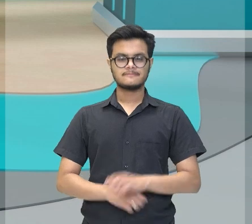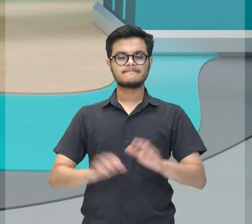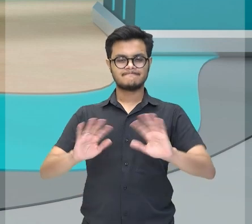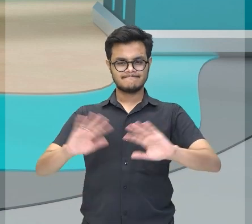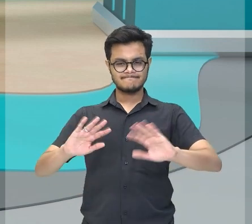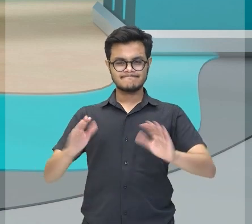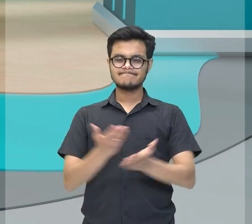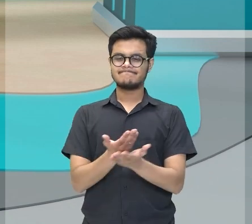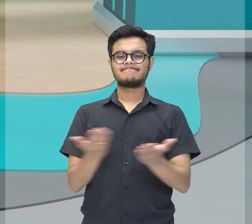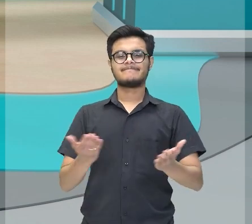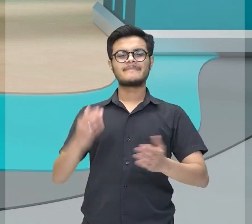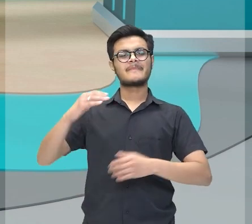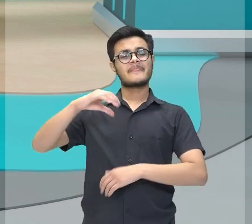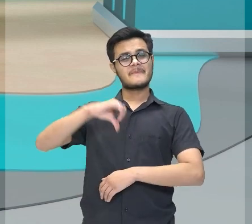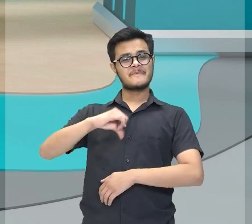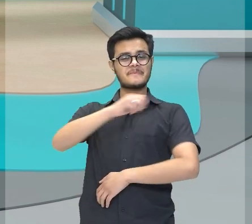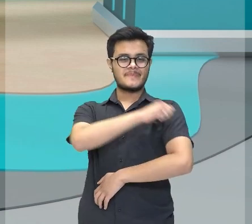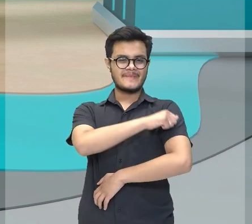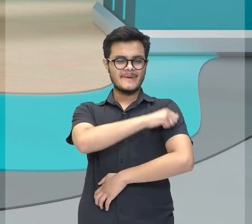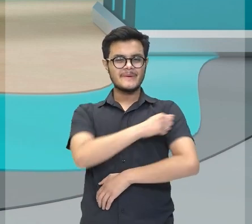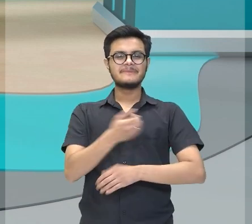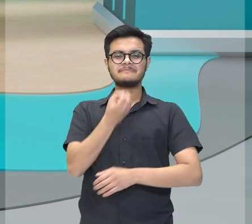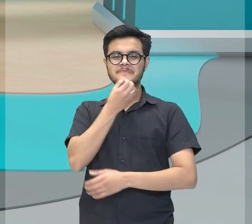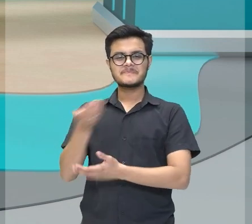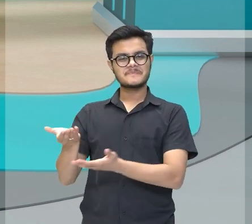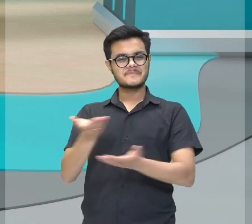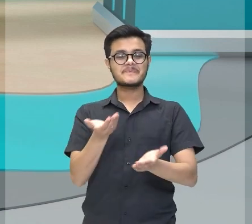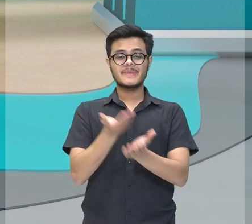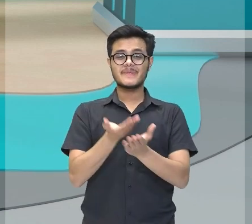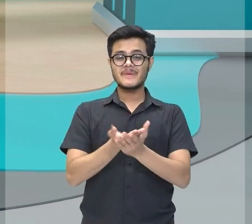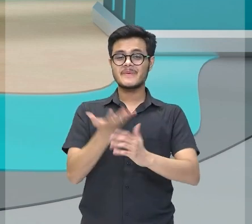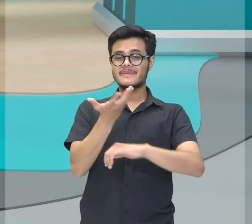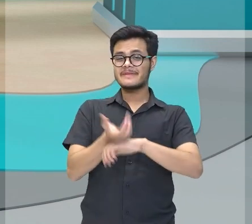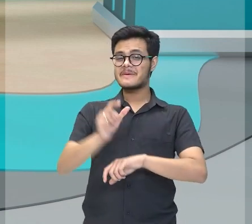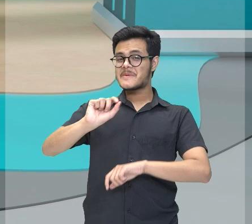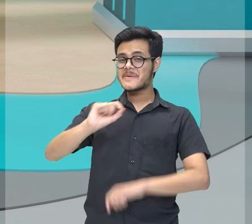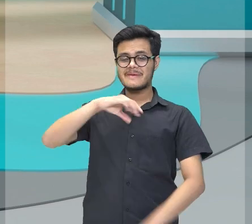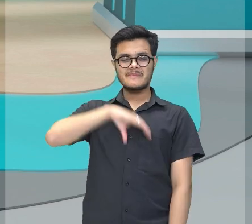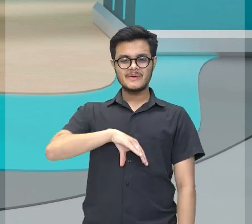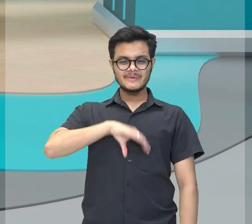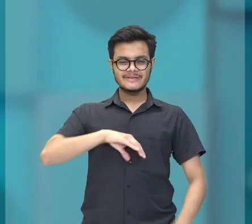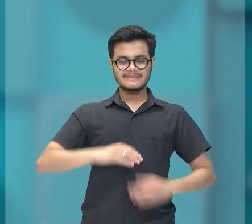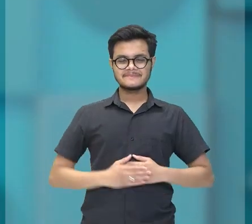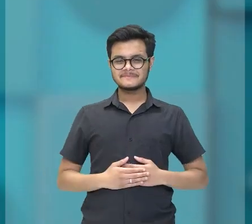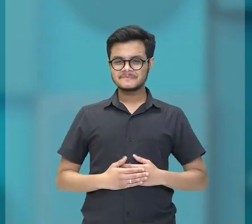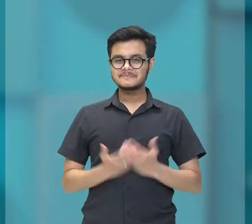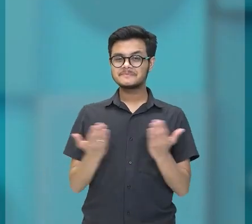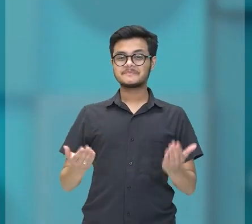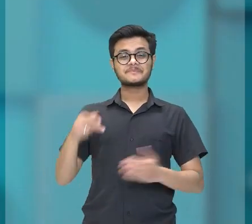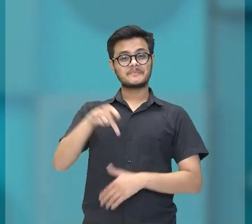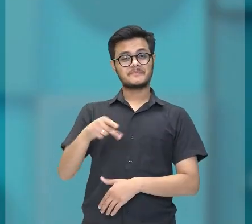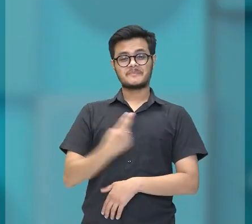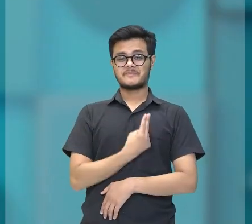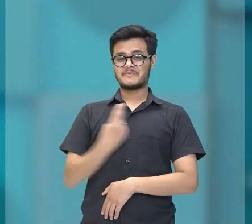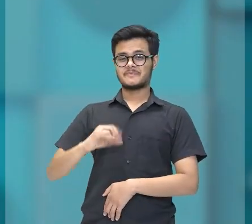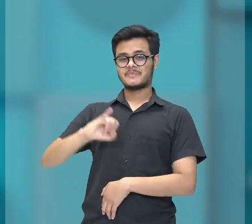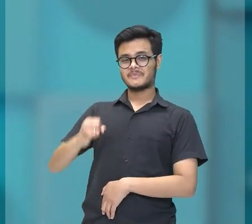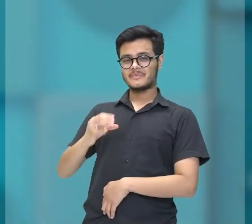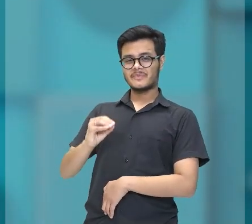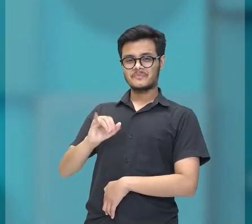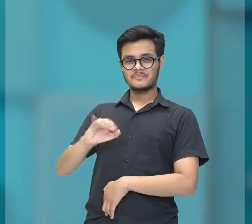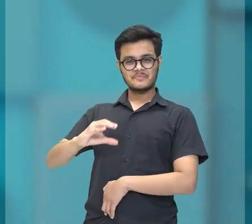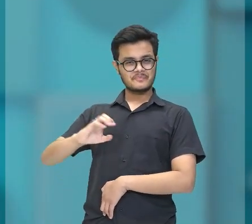turmas do 9º ano, sejam bem-vindos a esta aula de língua portuguesa. Eu sou a professora